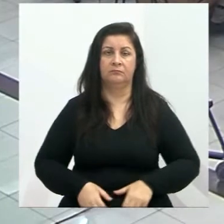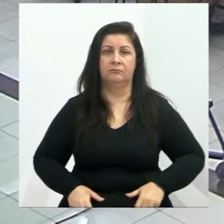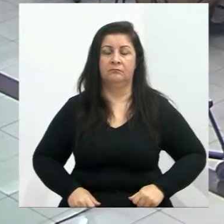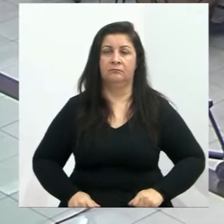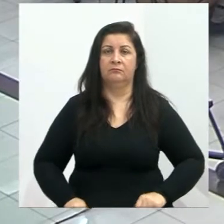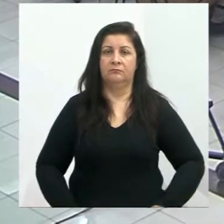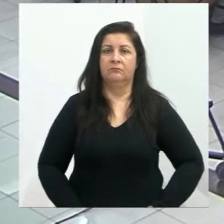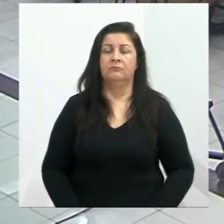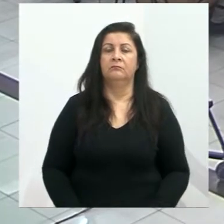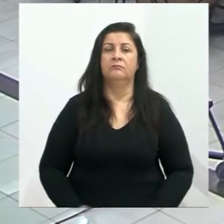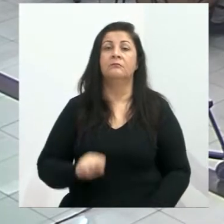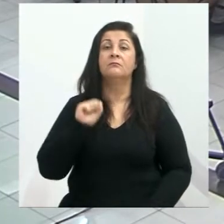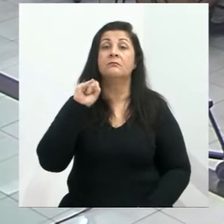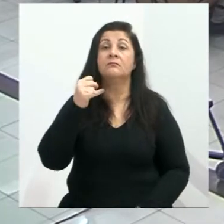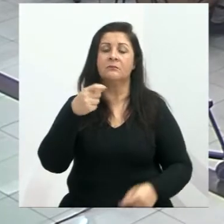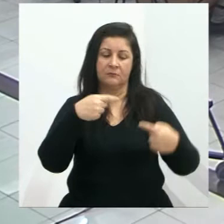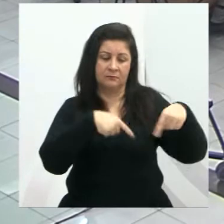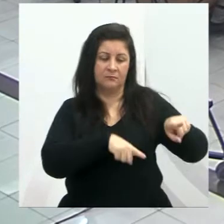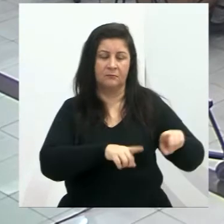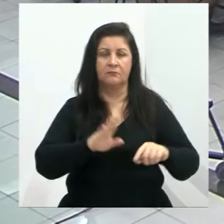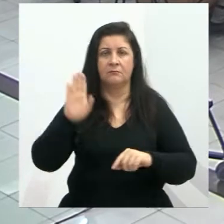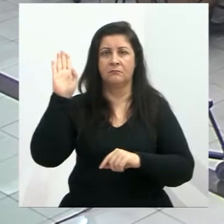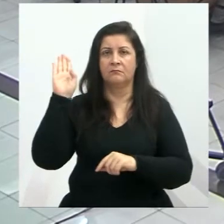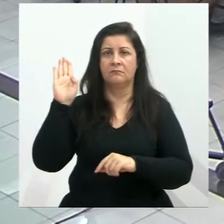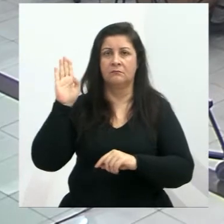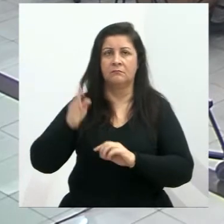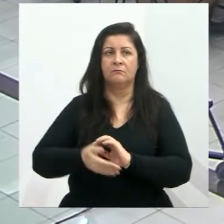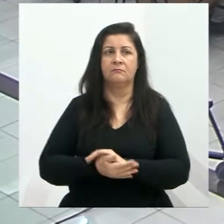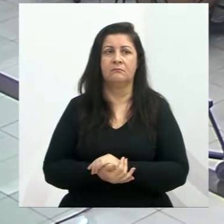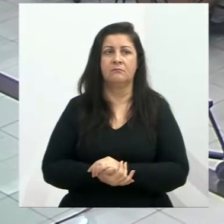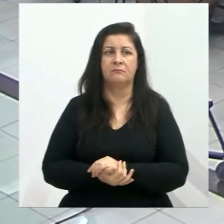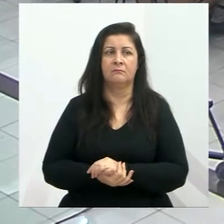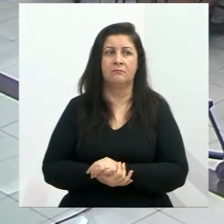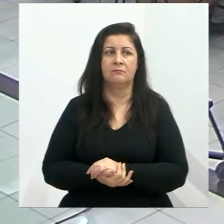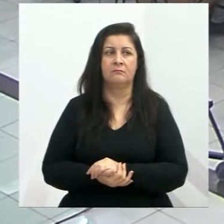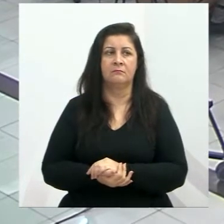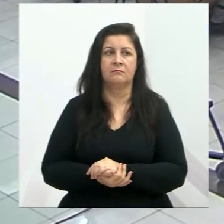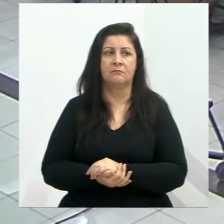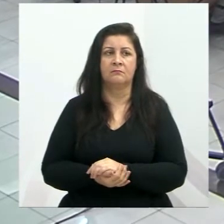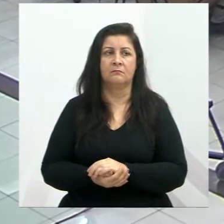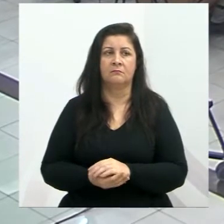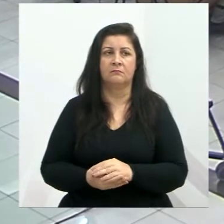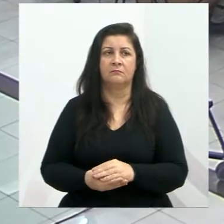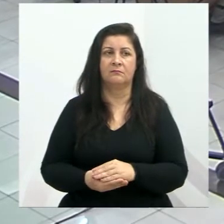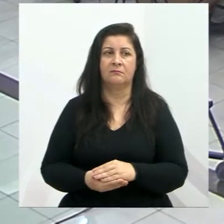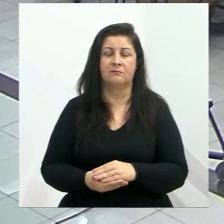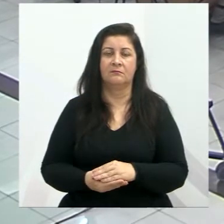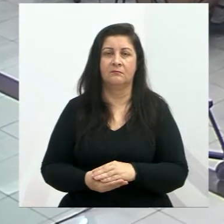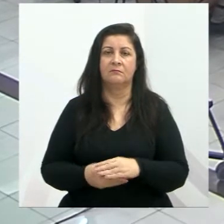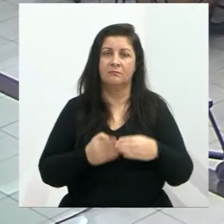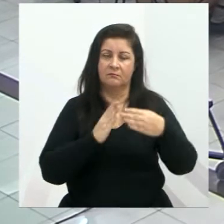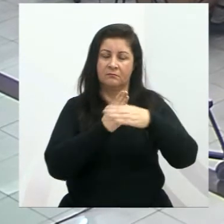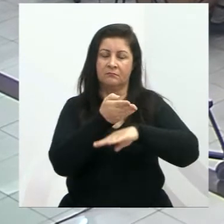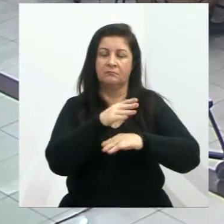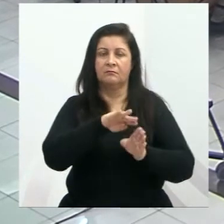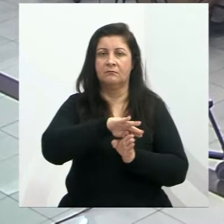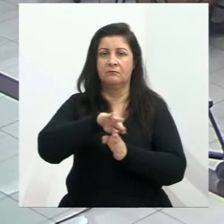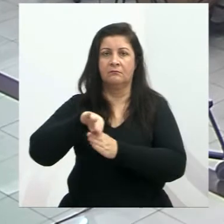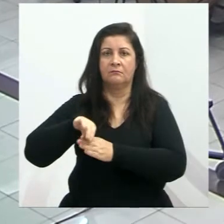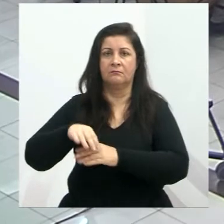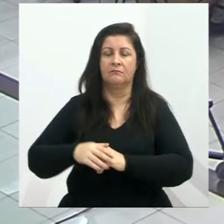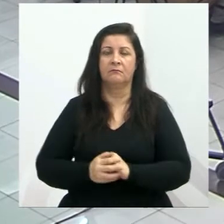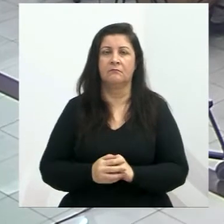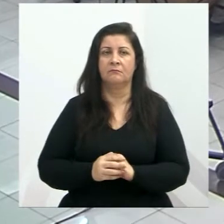O requerimento está em votação. Os que forem contrário, por favor, se manifestem levantando os braços. Requerimento aprovado. Próximo requerimento.